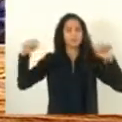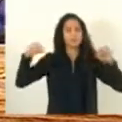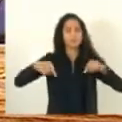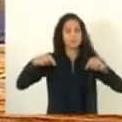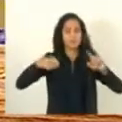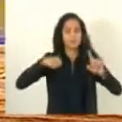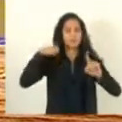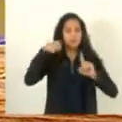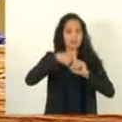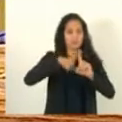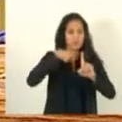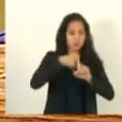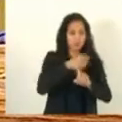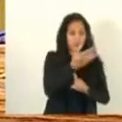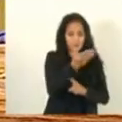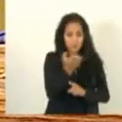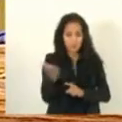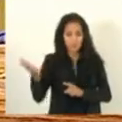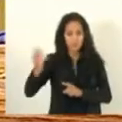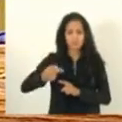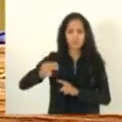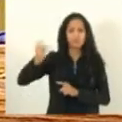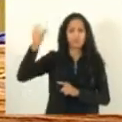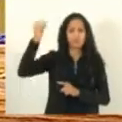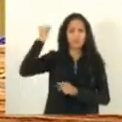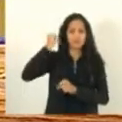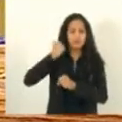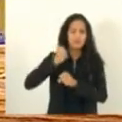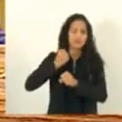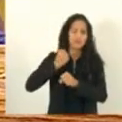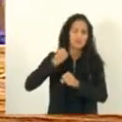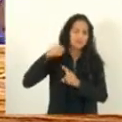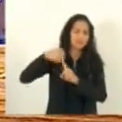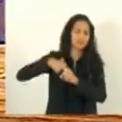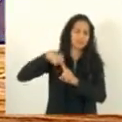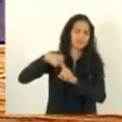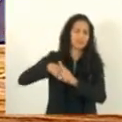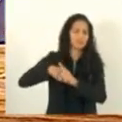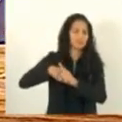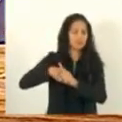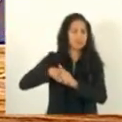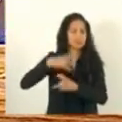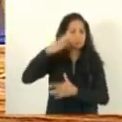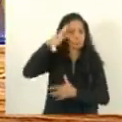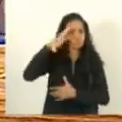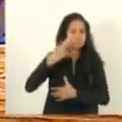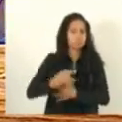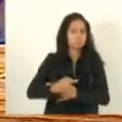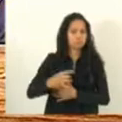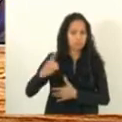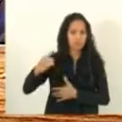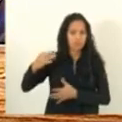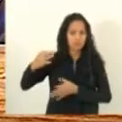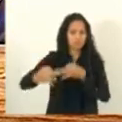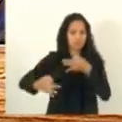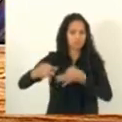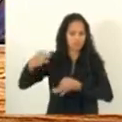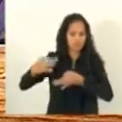luta de vocês que é antiga e que, no meu entendimento, ela é justa. Porque, de